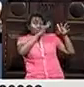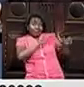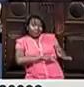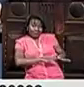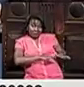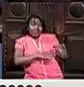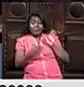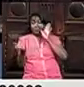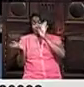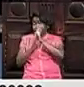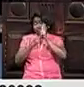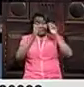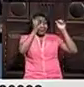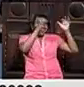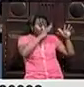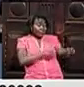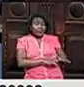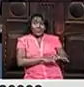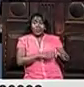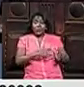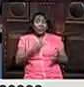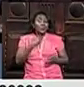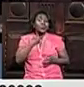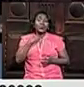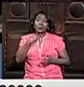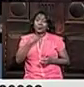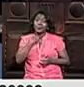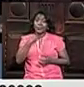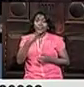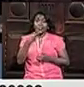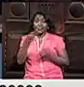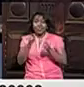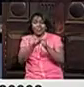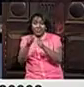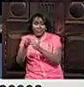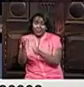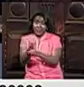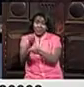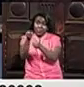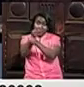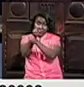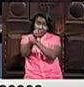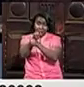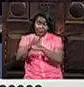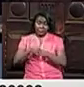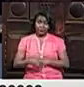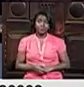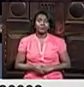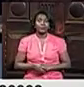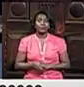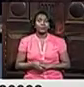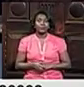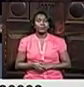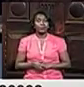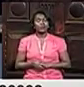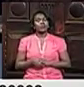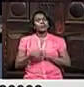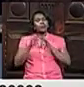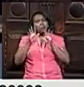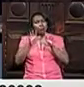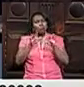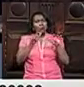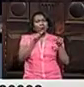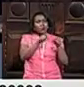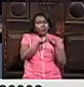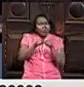reconhecida não permite a realização da obra. Mas foi feito um túnel